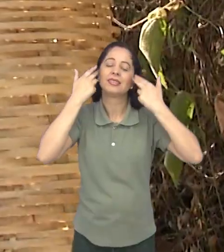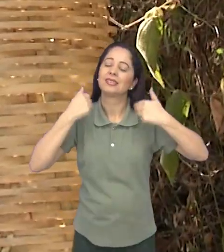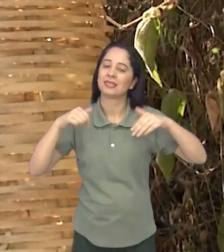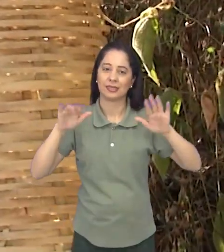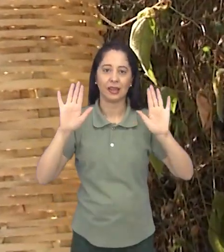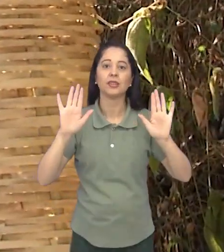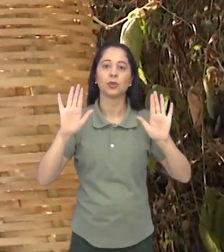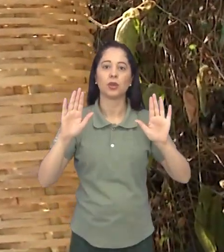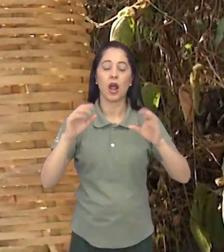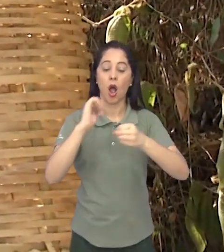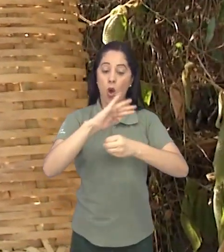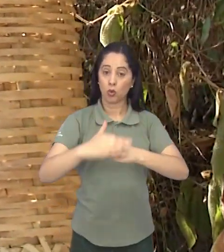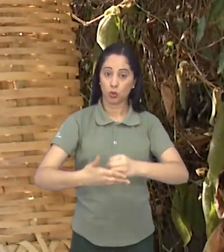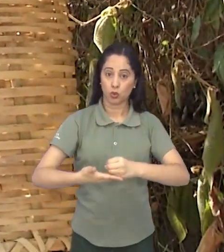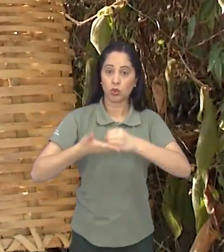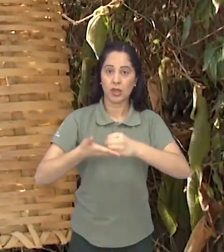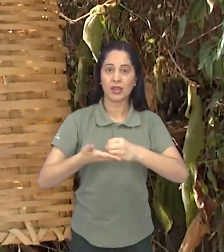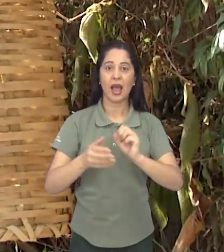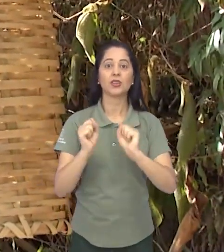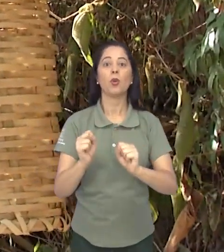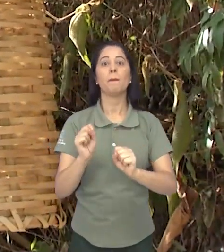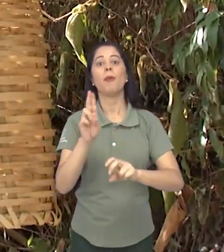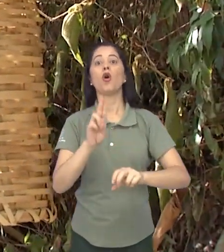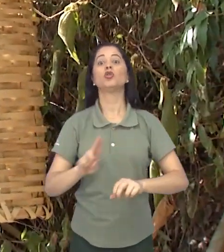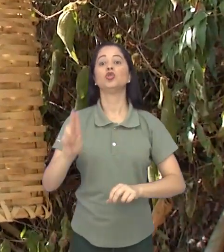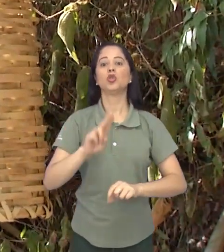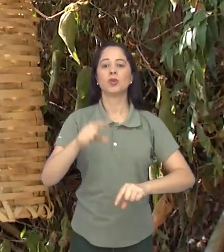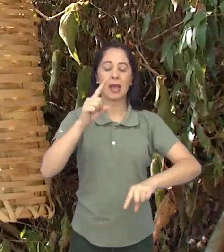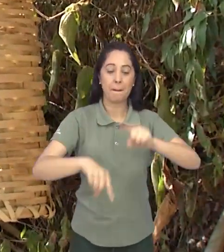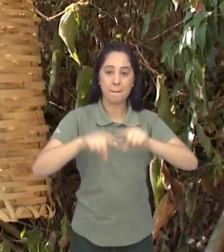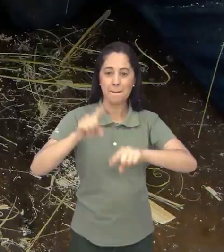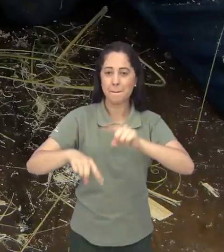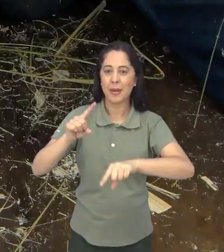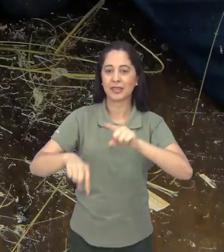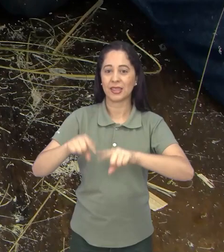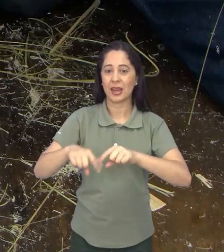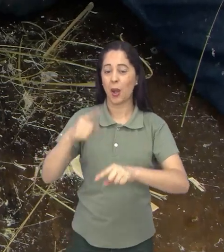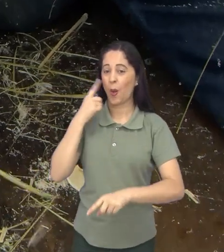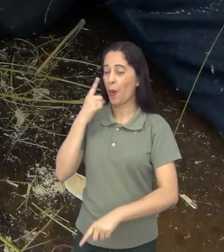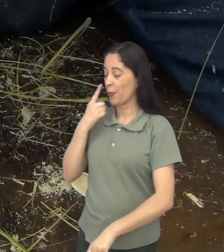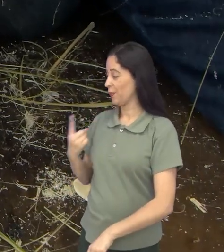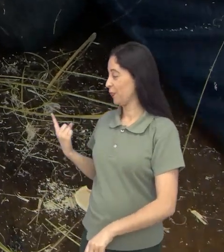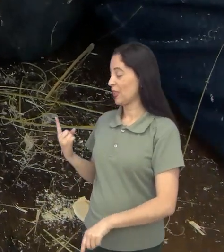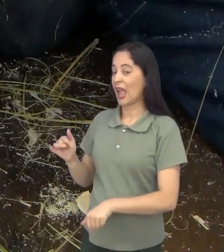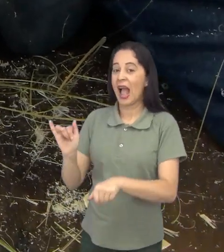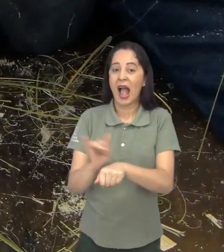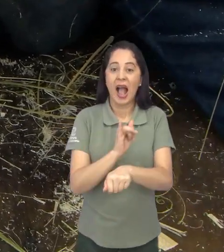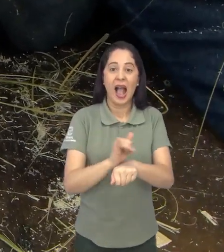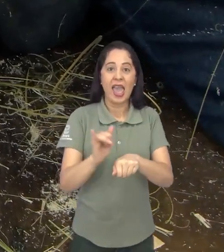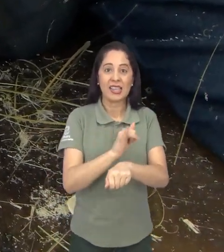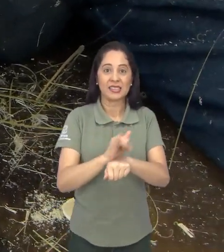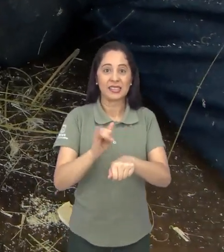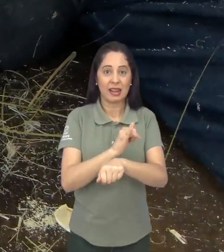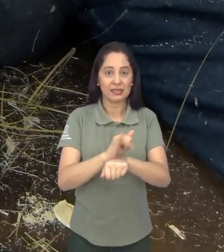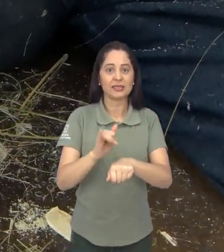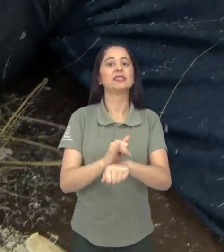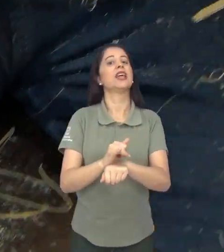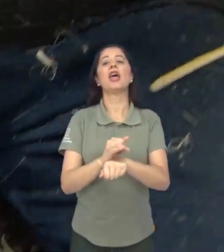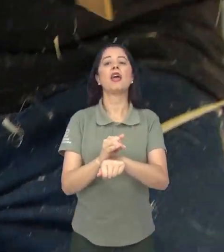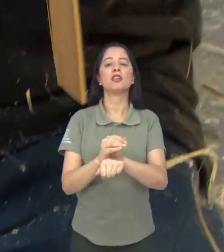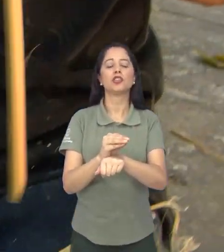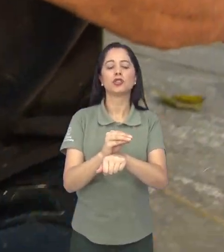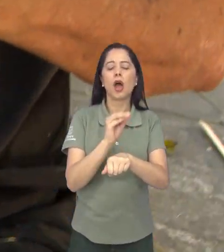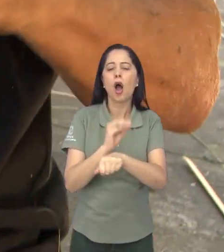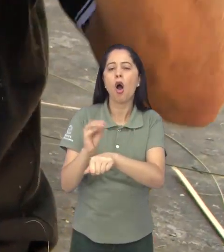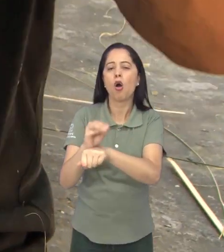é isso mesmo. Além dele produzir objetos úteis, essa técnica também contribui para a preservação